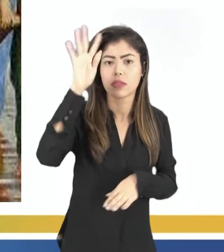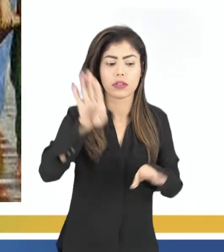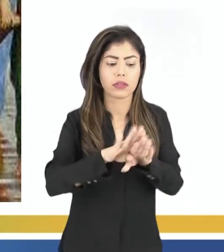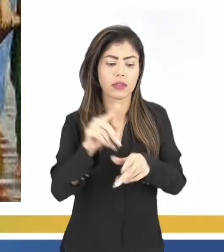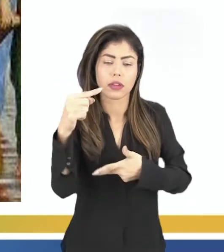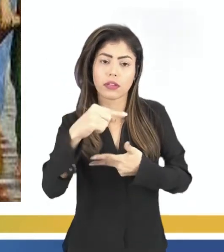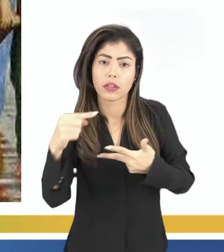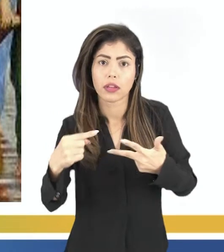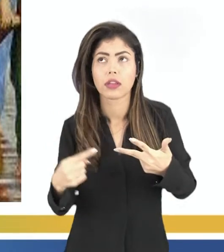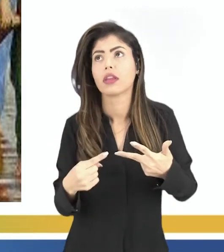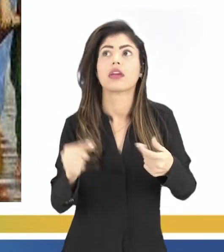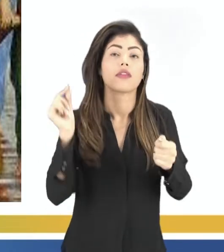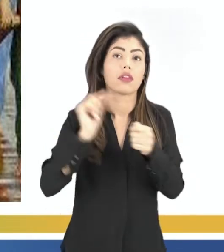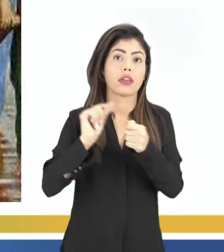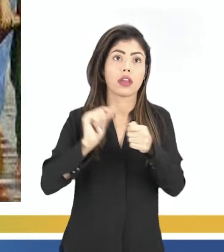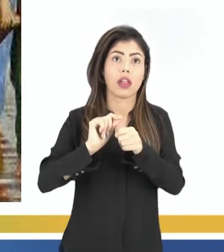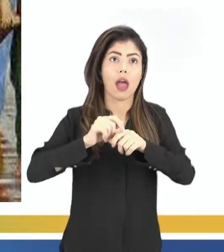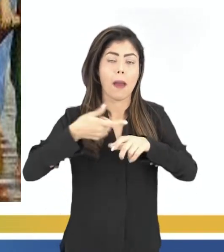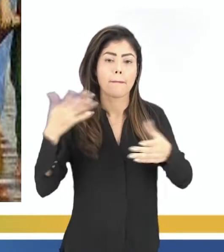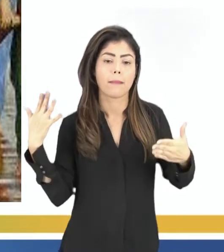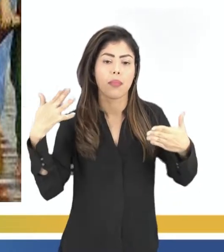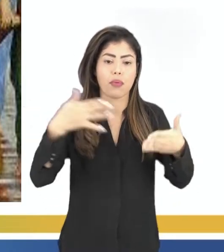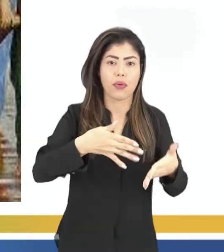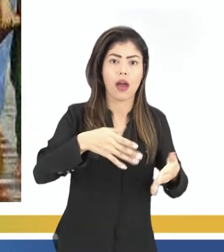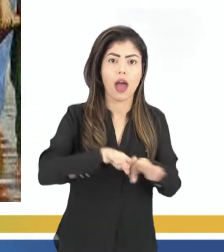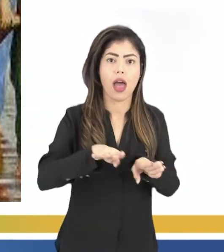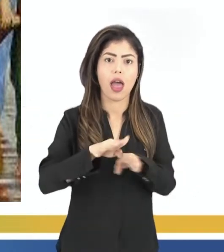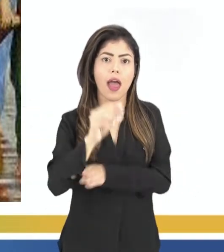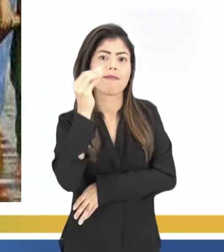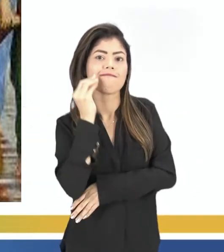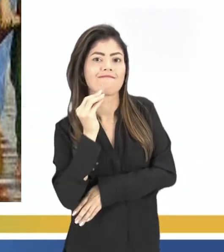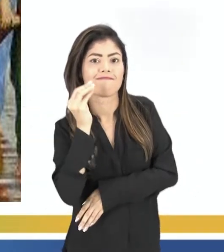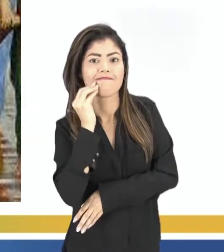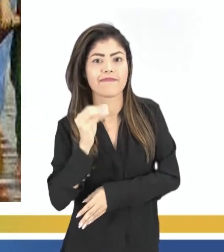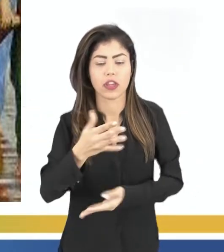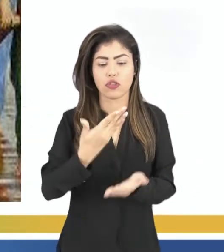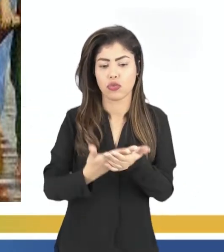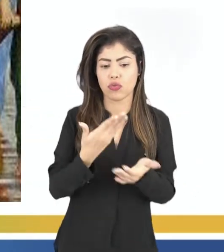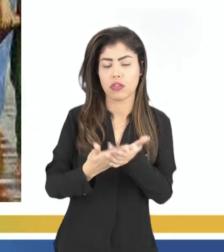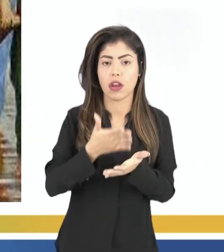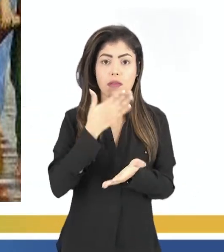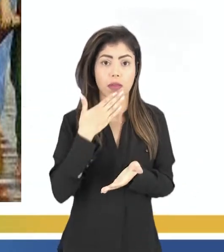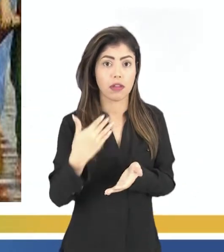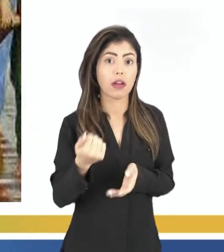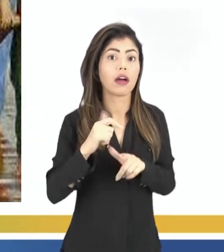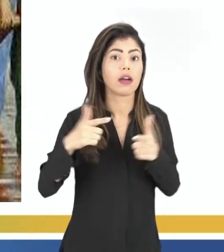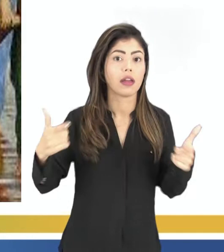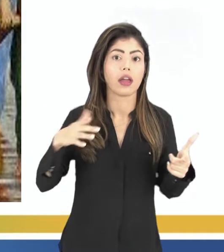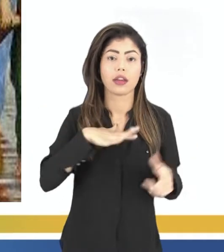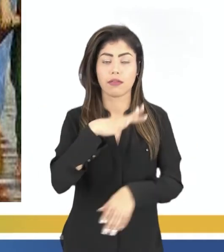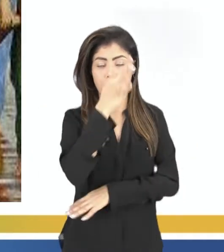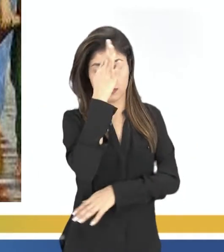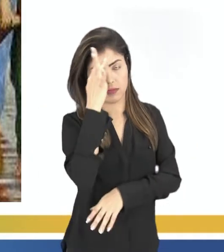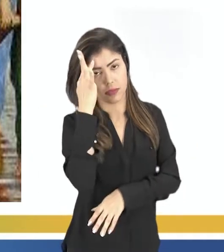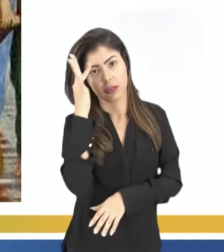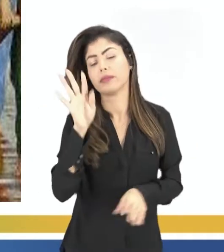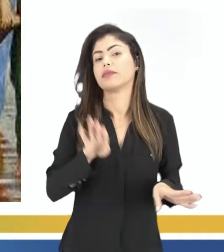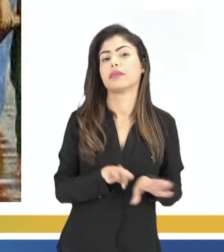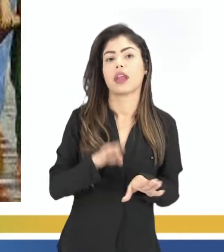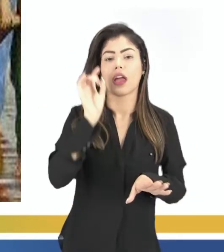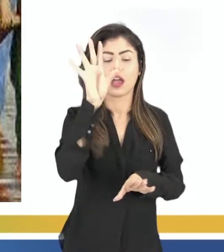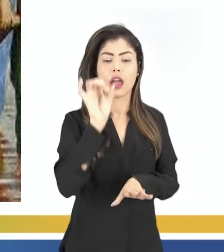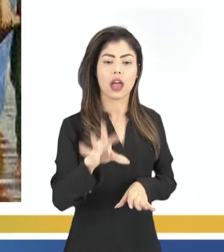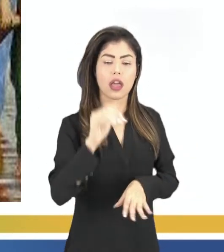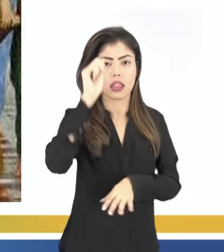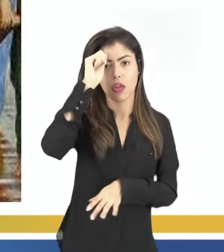Enem, elas foram ficando mais complexas, o que exige de você, estudante, um conhecimento maior na história da filosofia e em cada